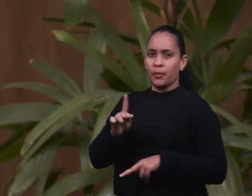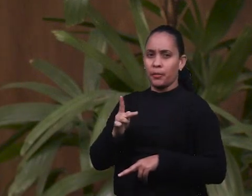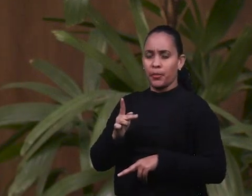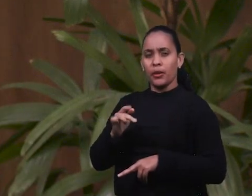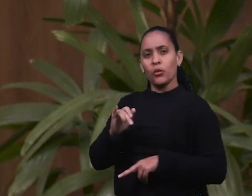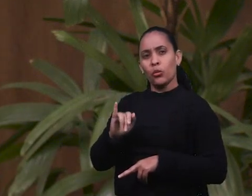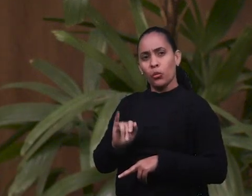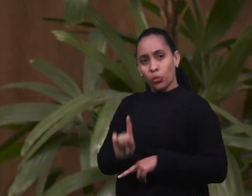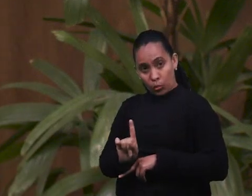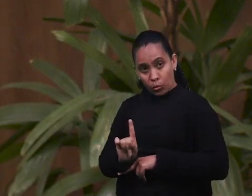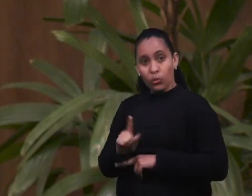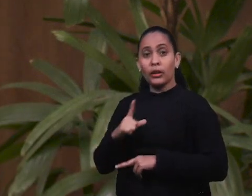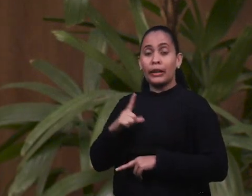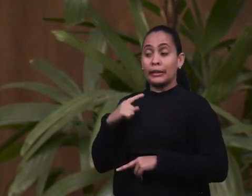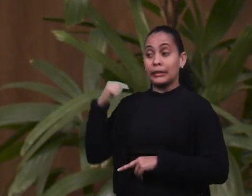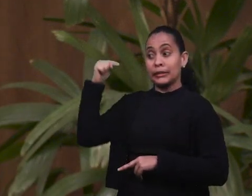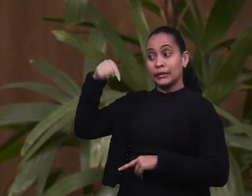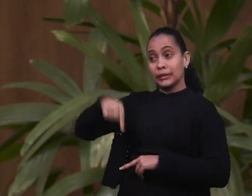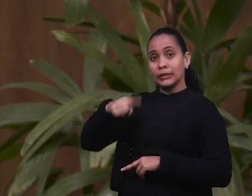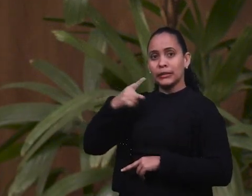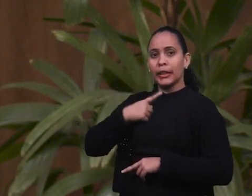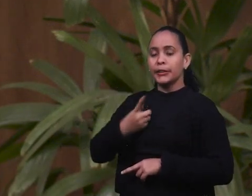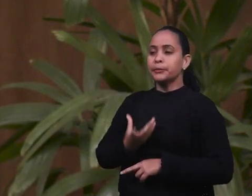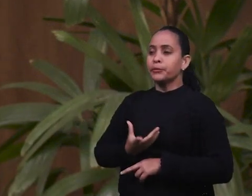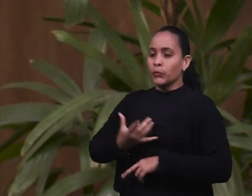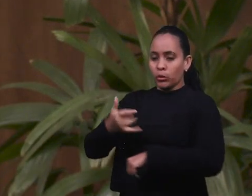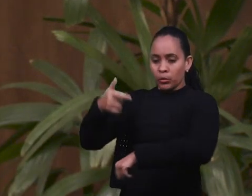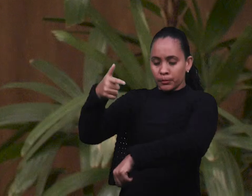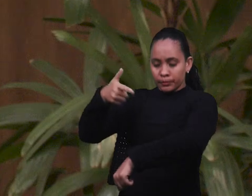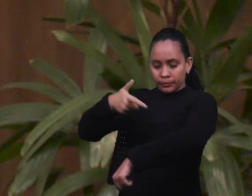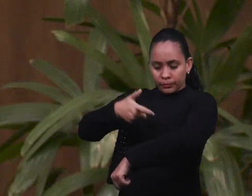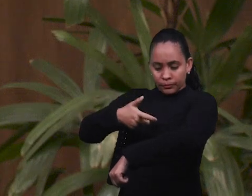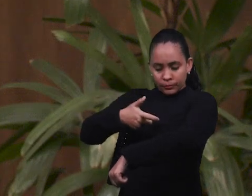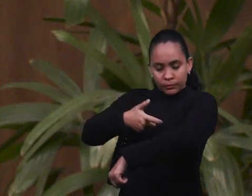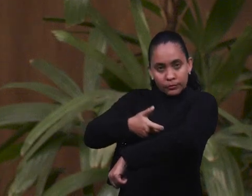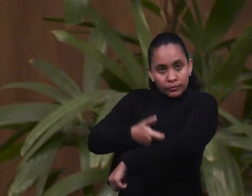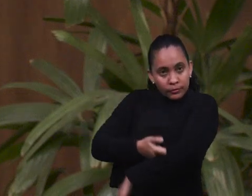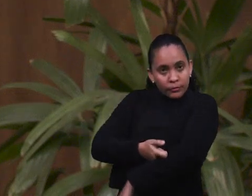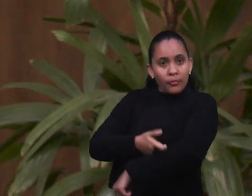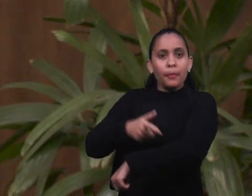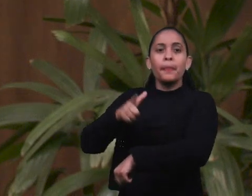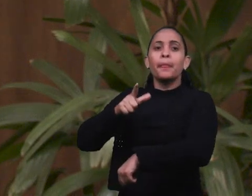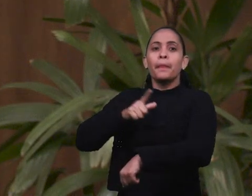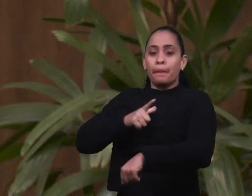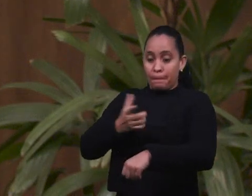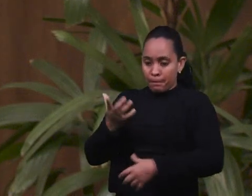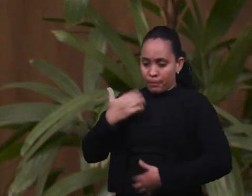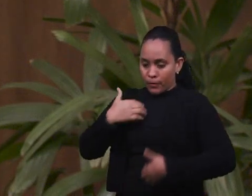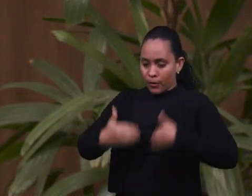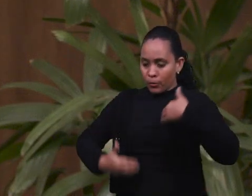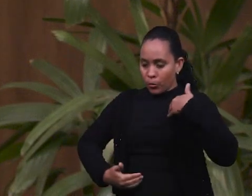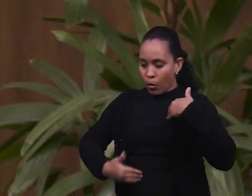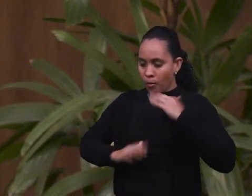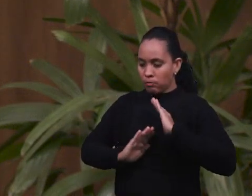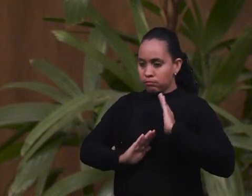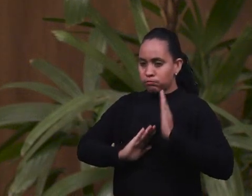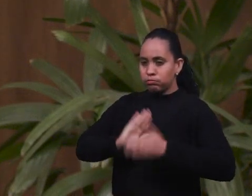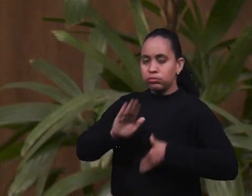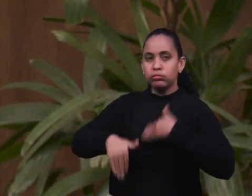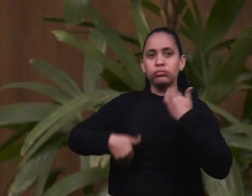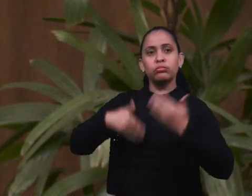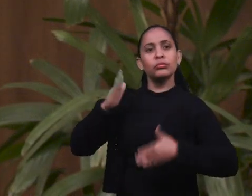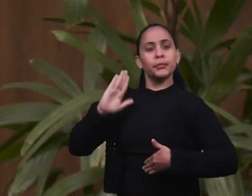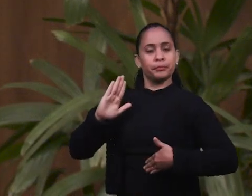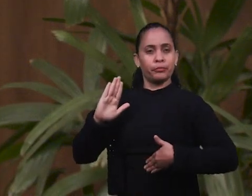quando o nosso corpo produz, dá uma sensação de saciedade na gente, só que ela é uma substância que vai num piscar de olhos, vai embora.